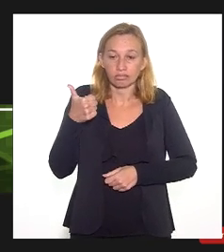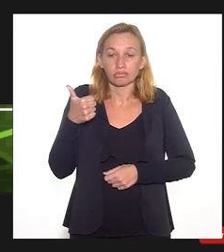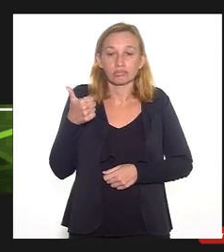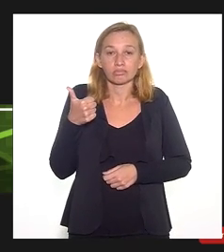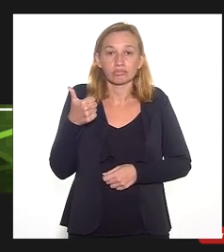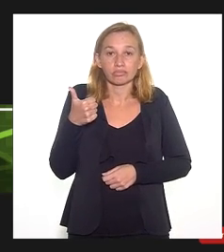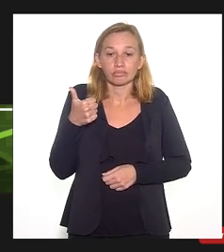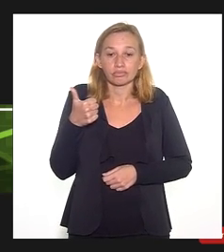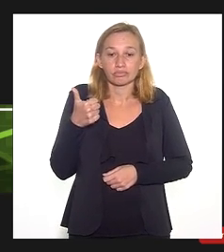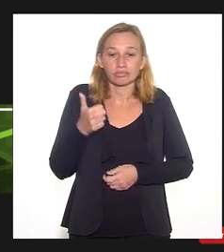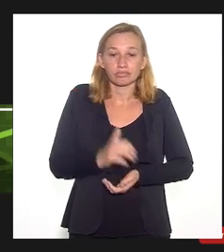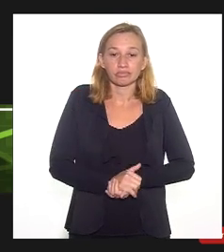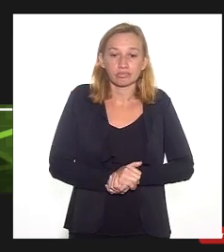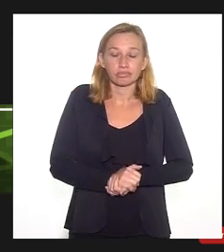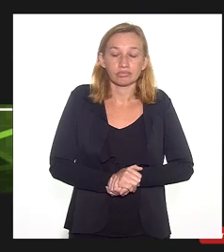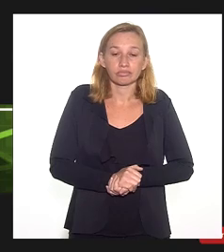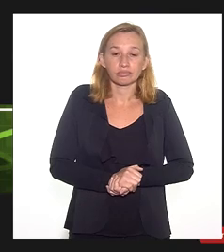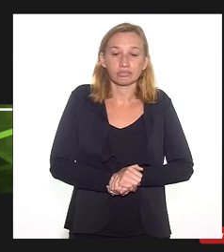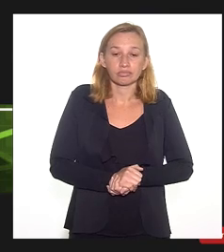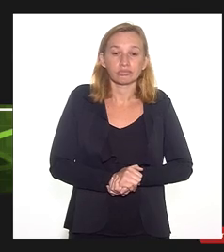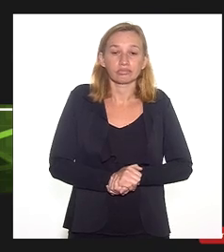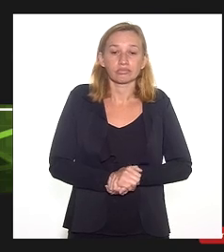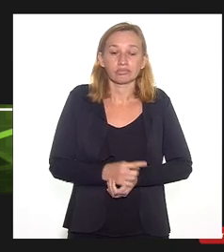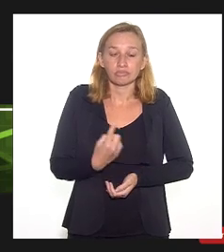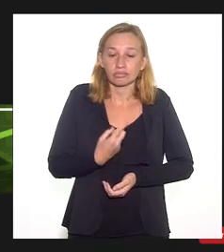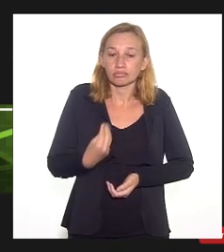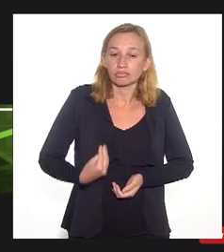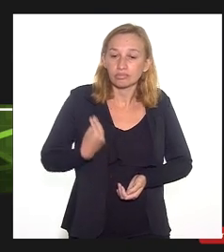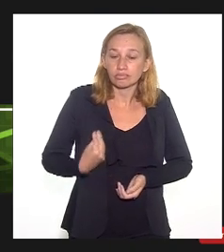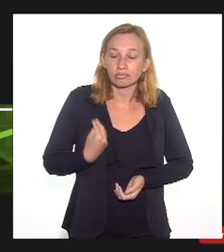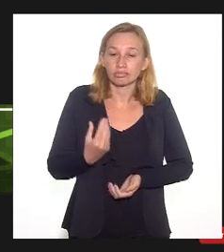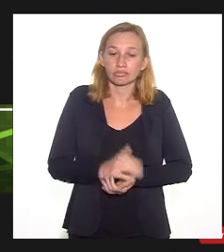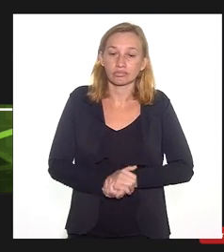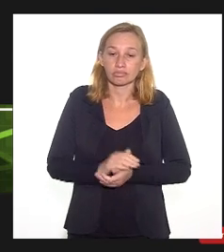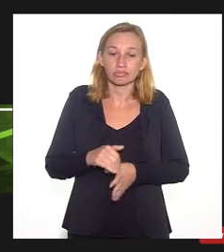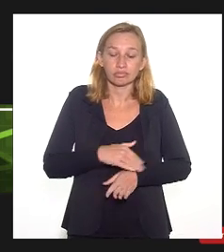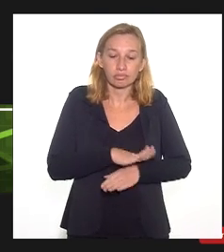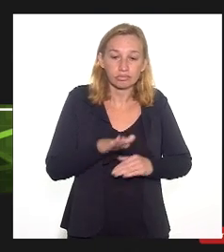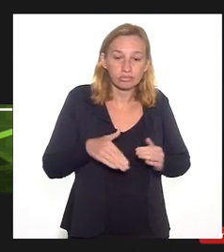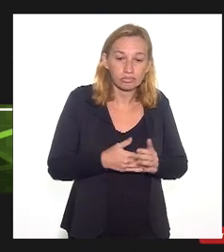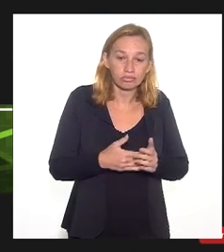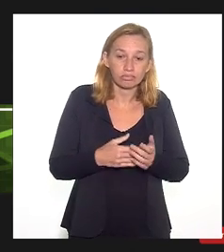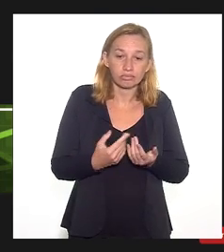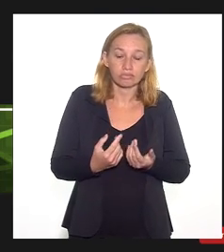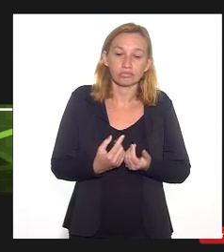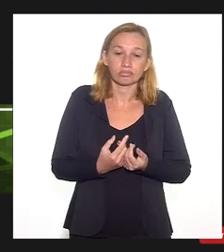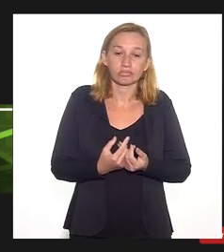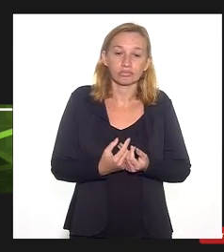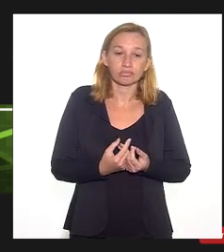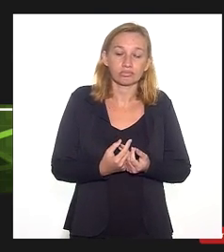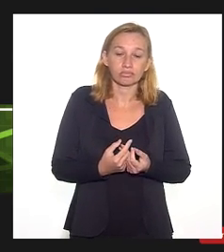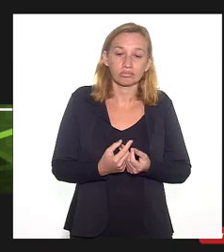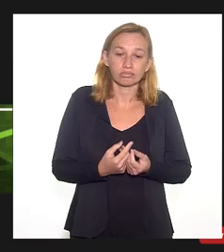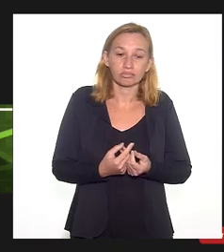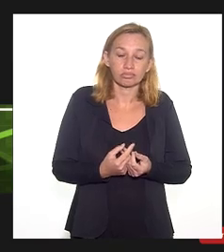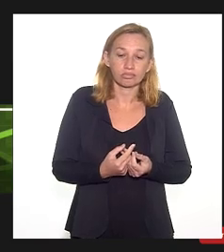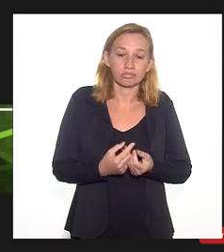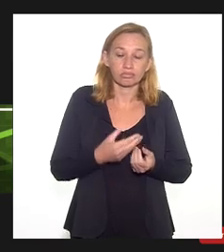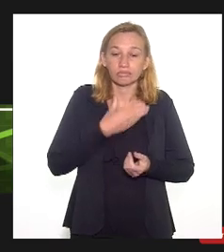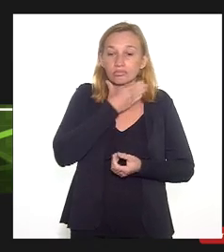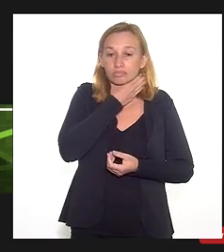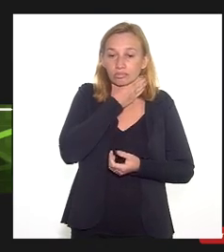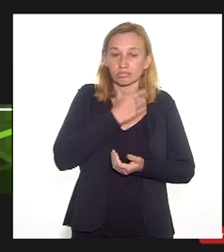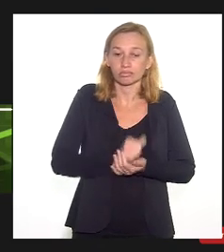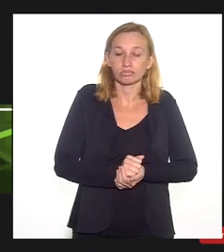da gente da gente sobreviver a todos esses ataques e esse regime de recuperação fiscal pode